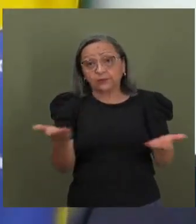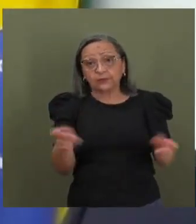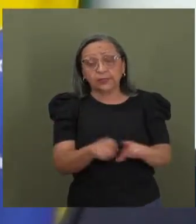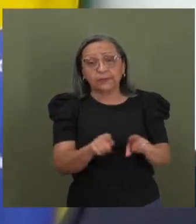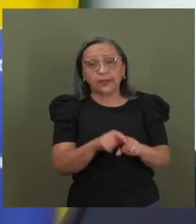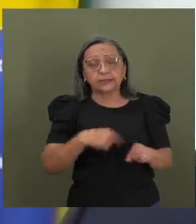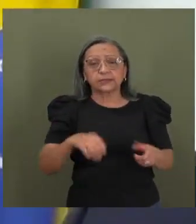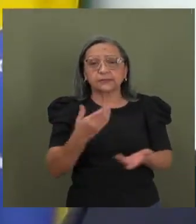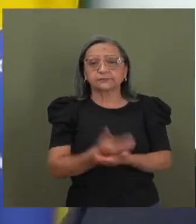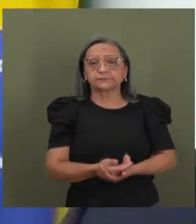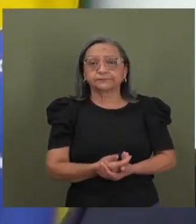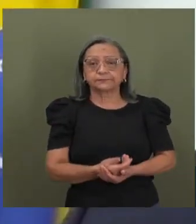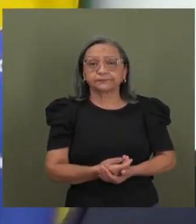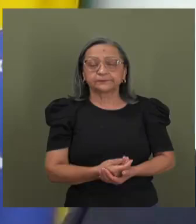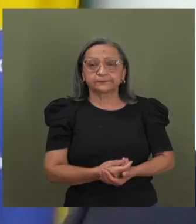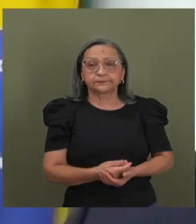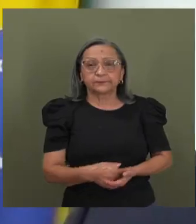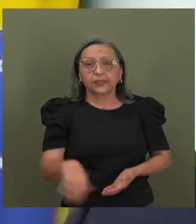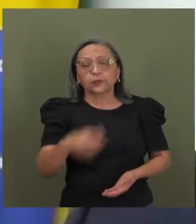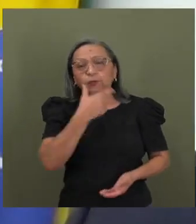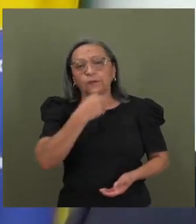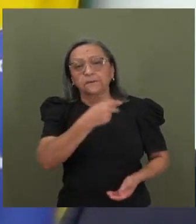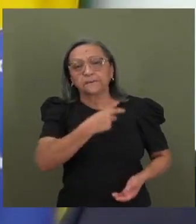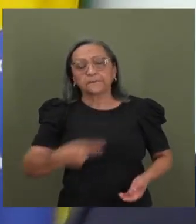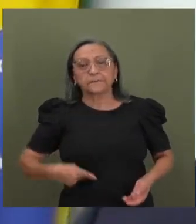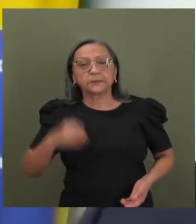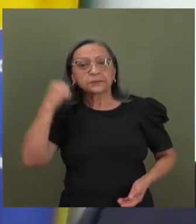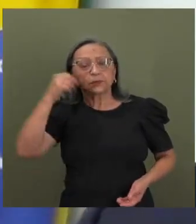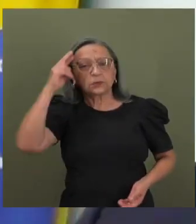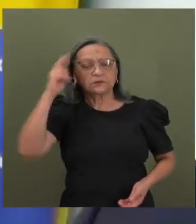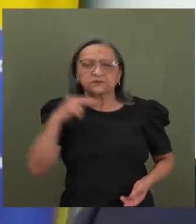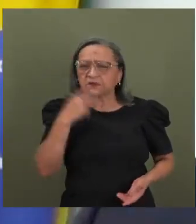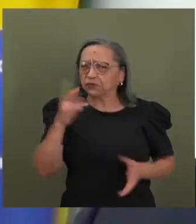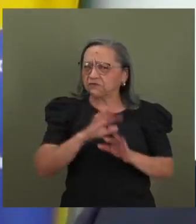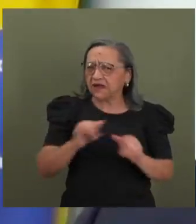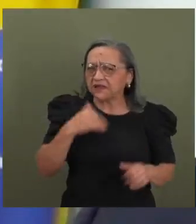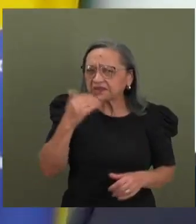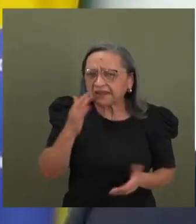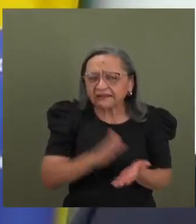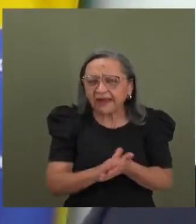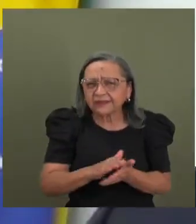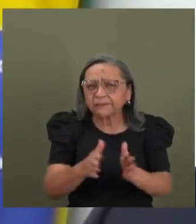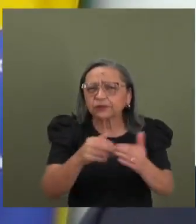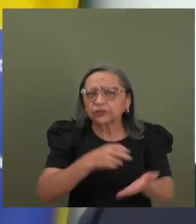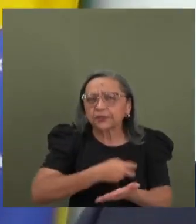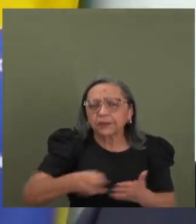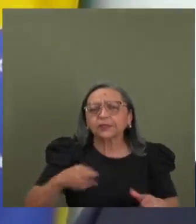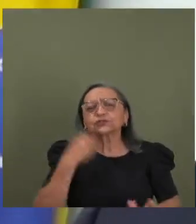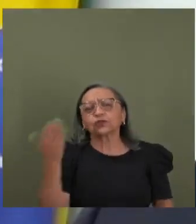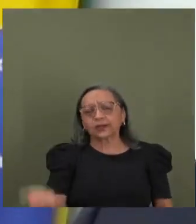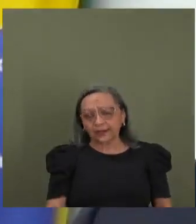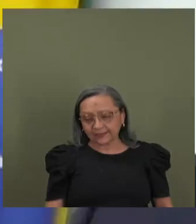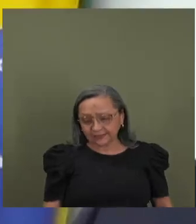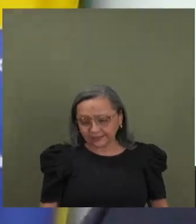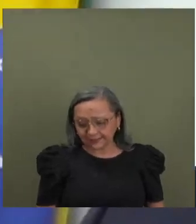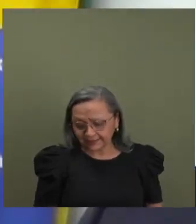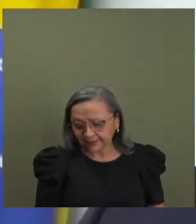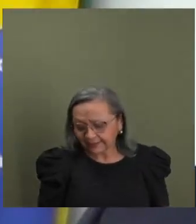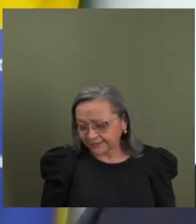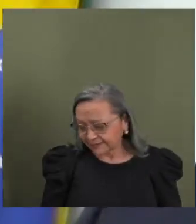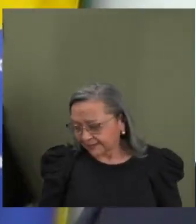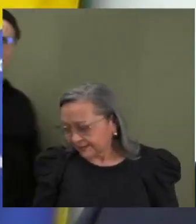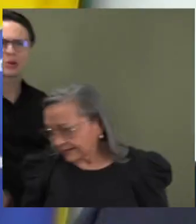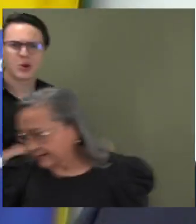essa declaração do presidente Pacheco dizendo que não vai fluir pedido de impeachment. Que história é essa que não vai fluir? Que história é